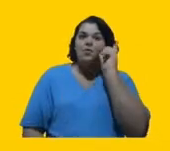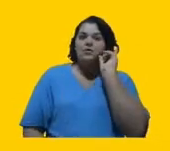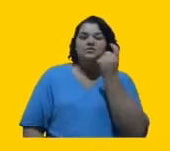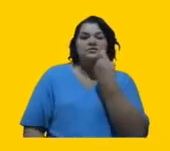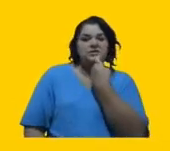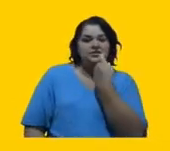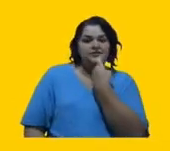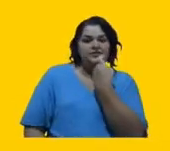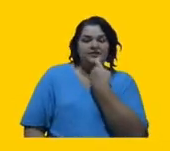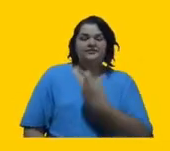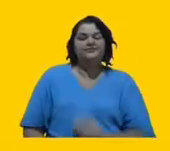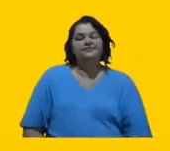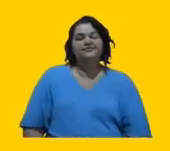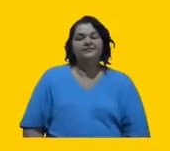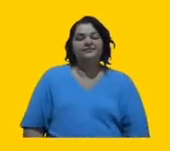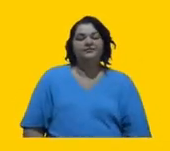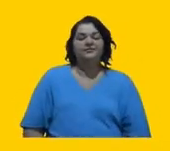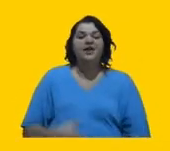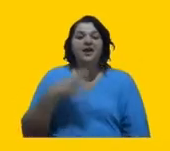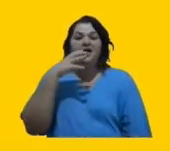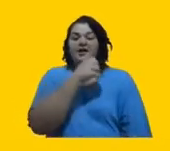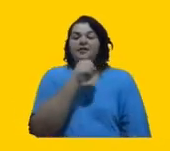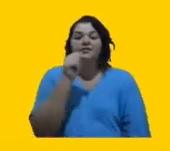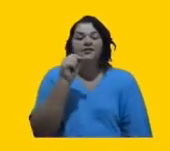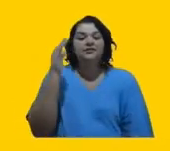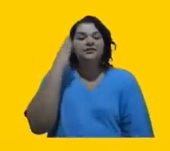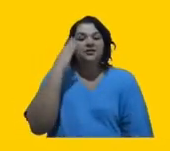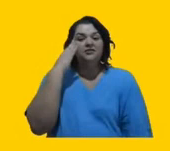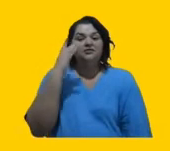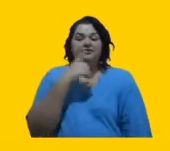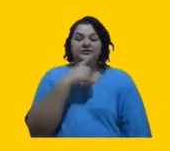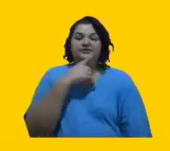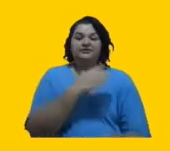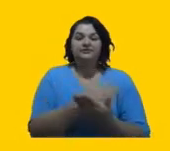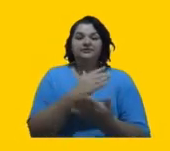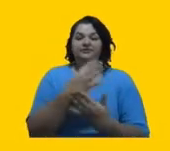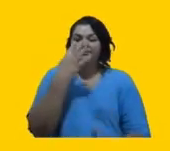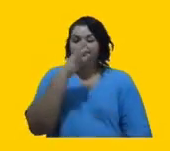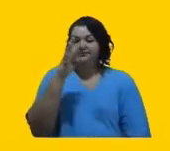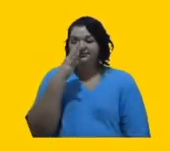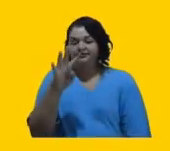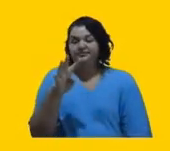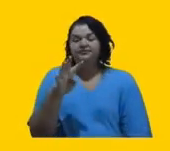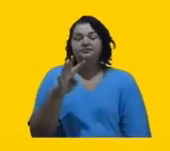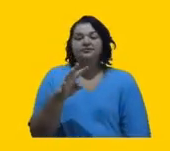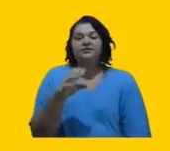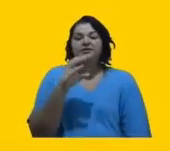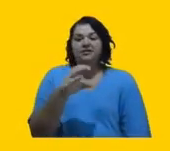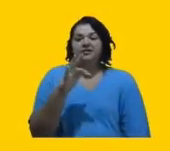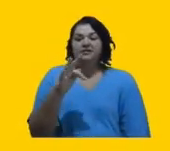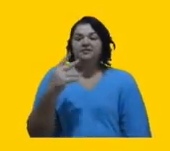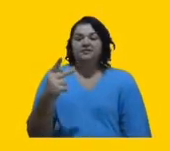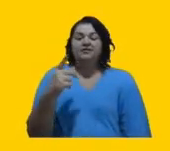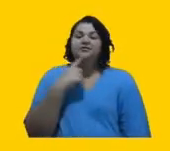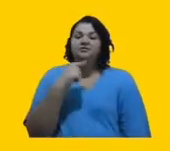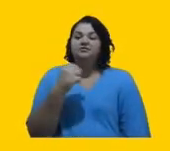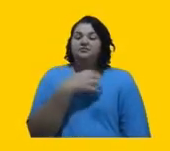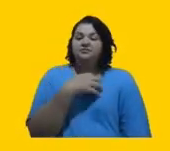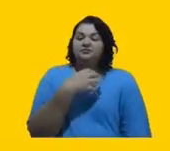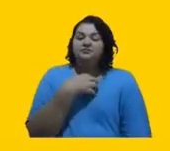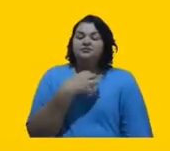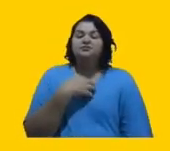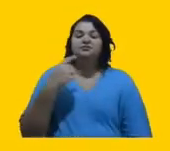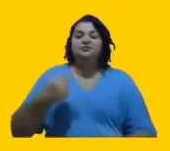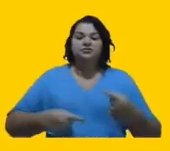sexta-feira. Imediatamente que nós soubemos desse agendamento, do julgamento, nós do CFP nos mobilizamos para